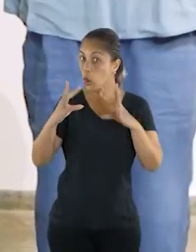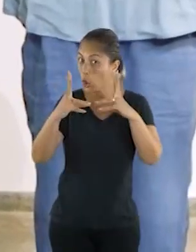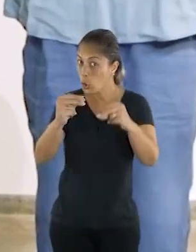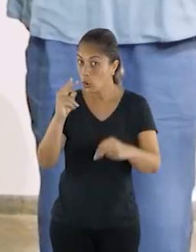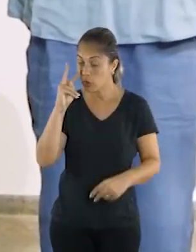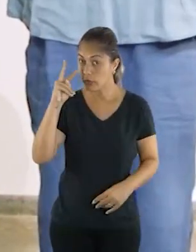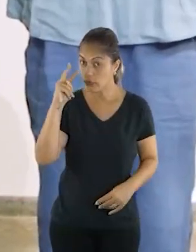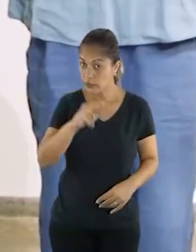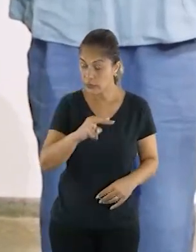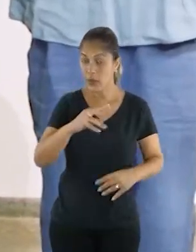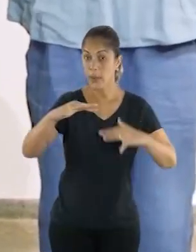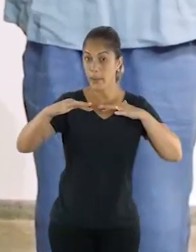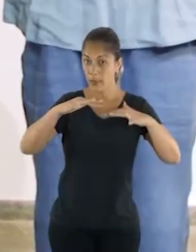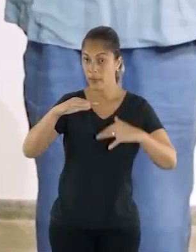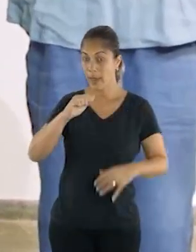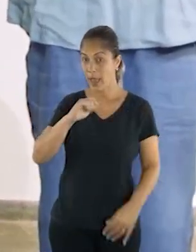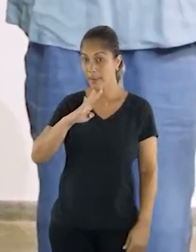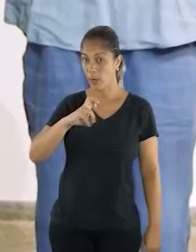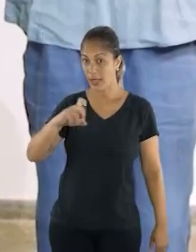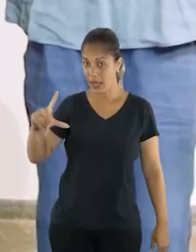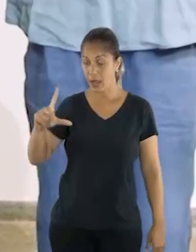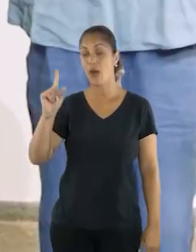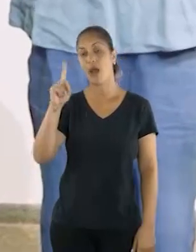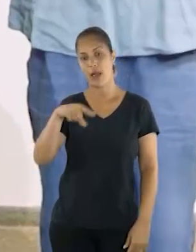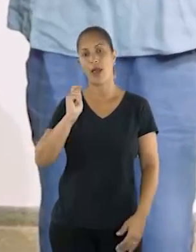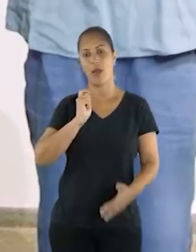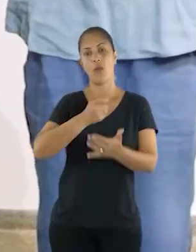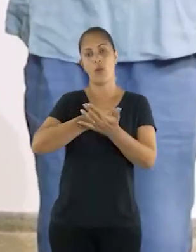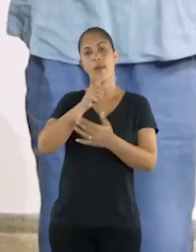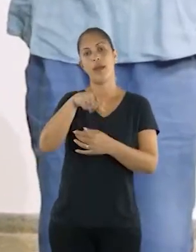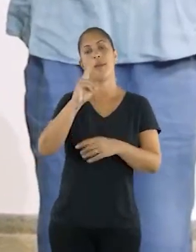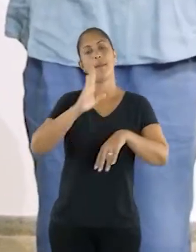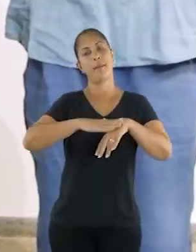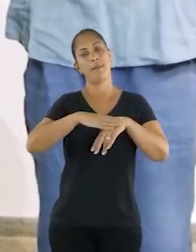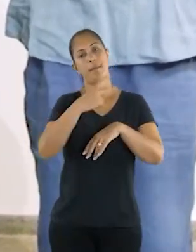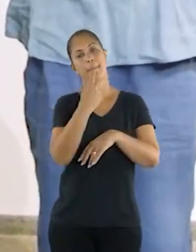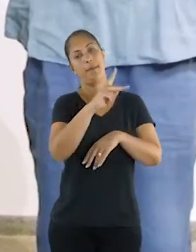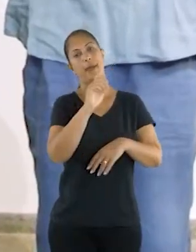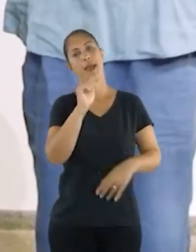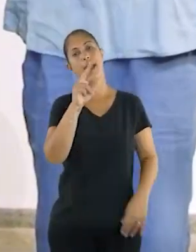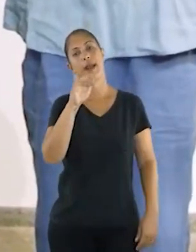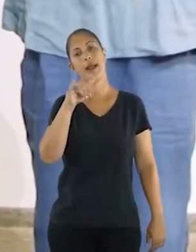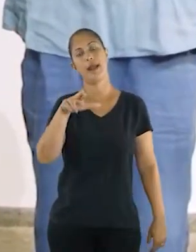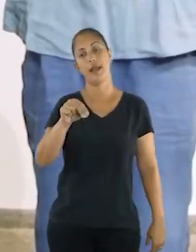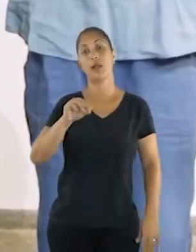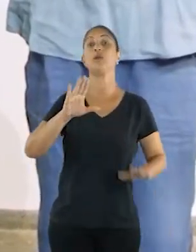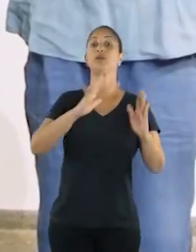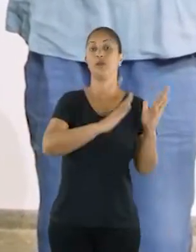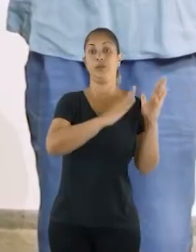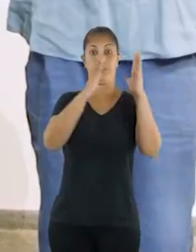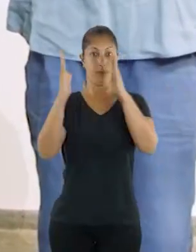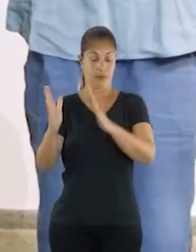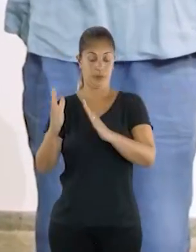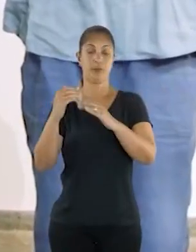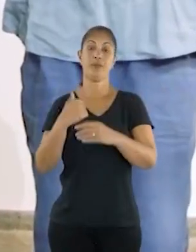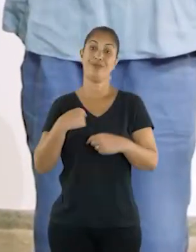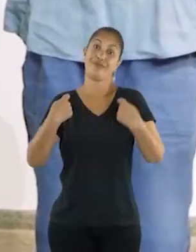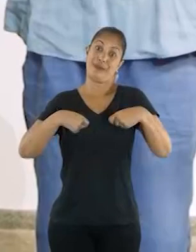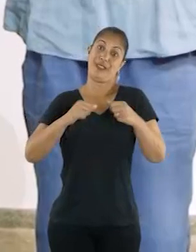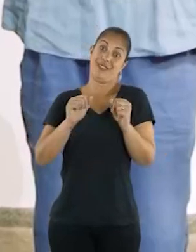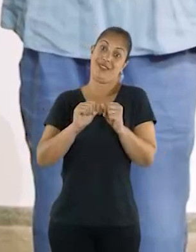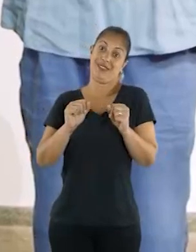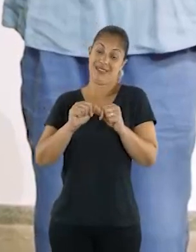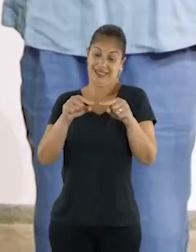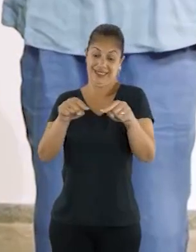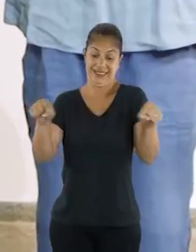vocês vão ver do movimento armorial, elas foram compradas pelo próprio Ariano. E aí, na sequência, eu falei, gente, eu tenho que fazer